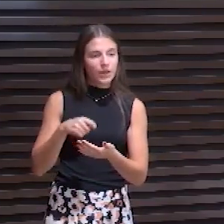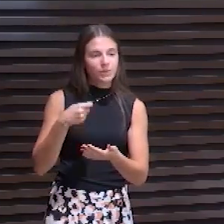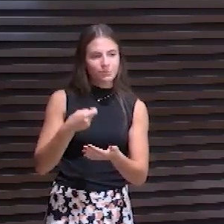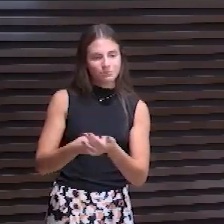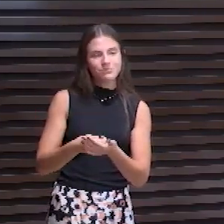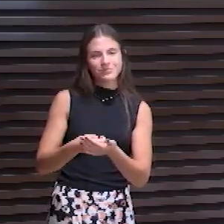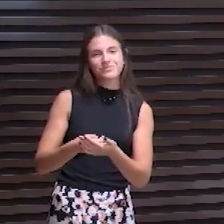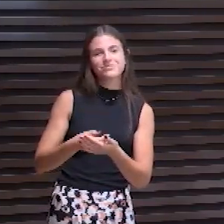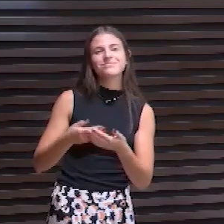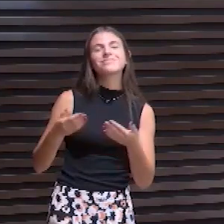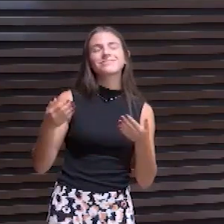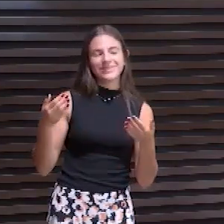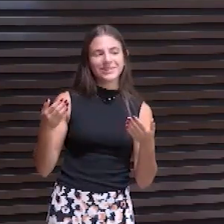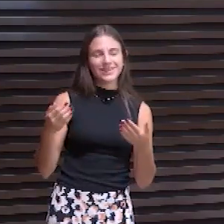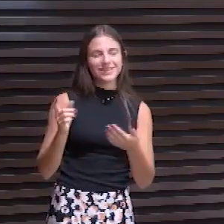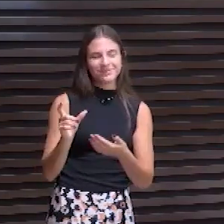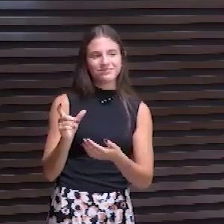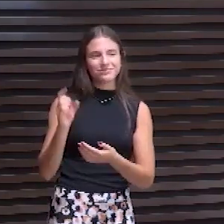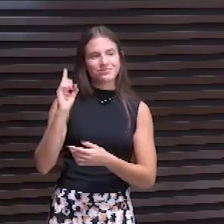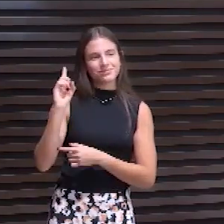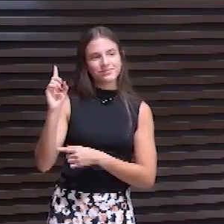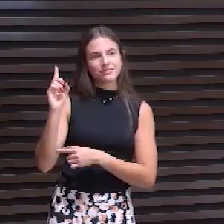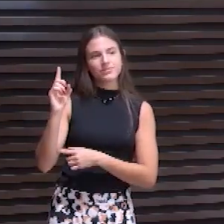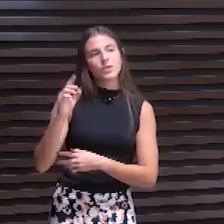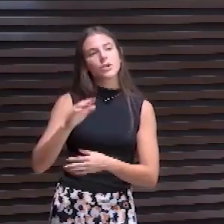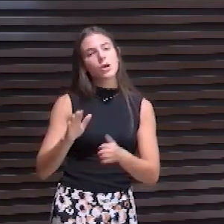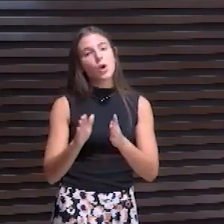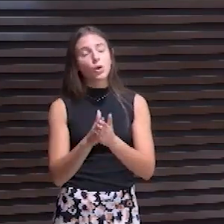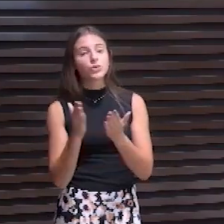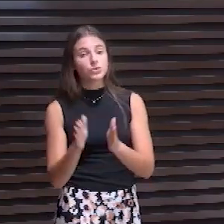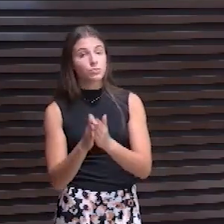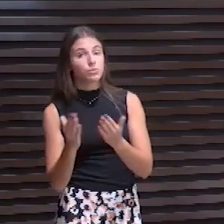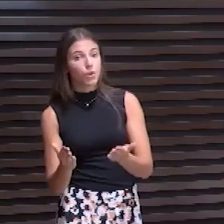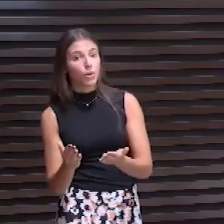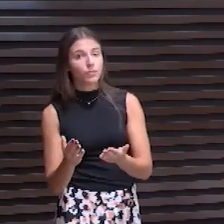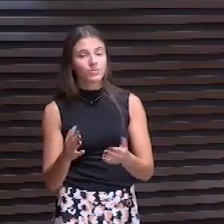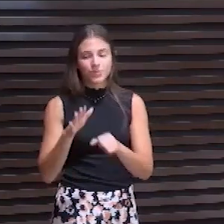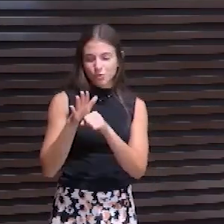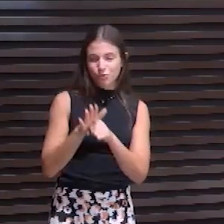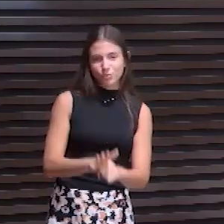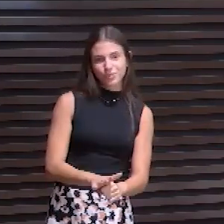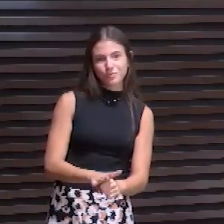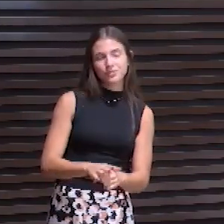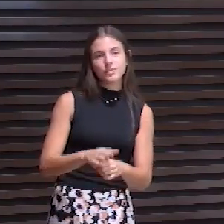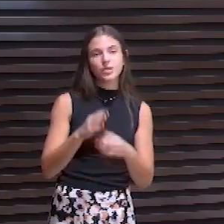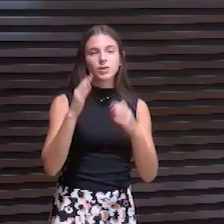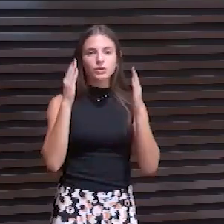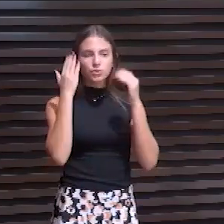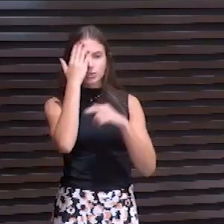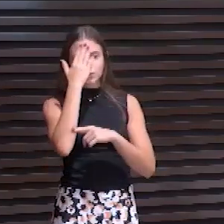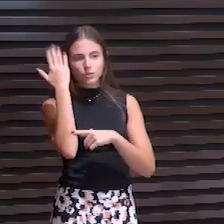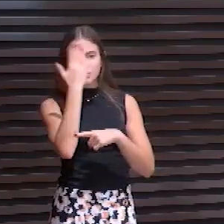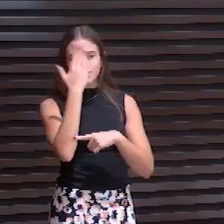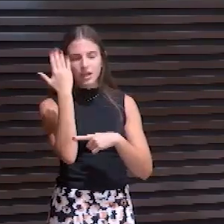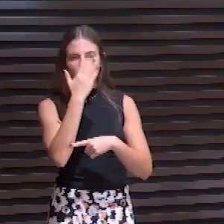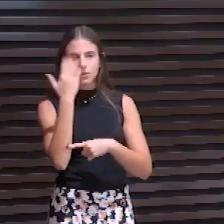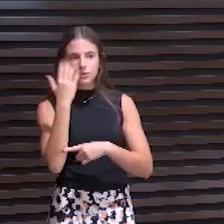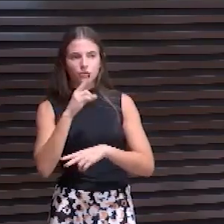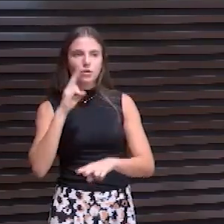os pobres, os oprimidos, os cegos, os presos que eu acabei de